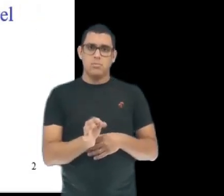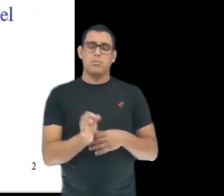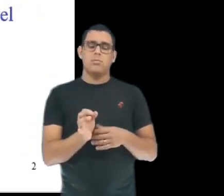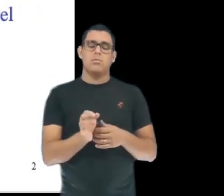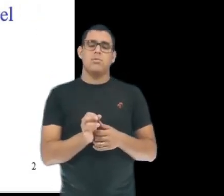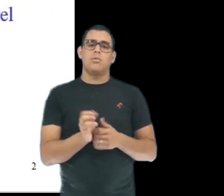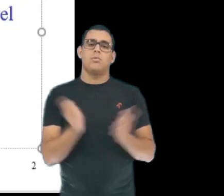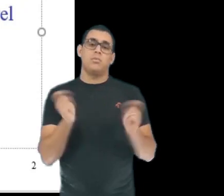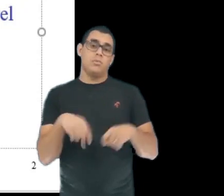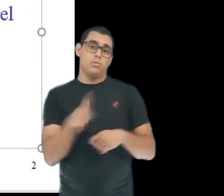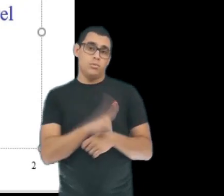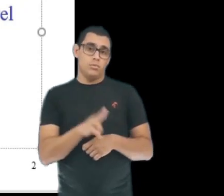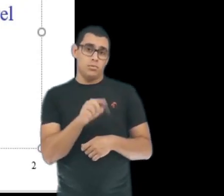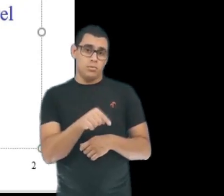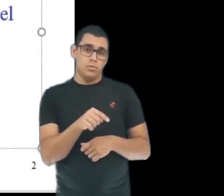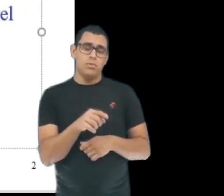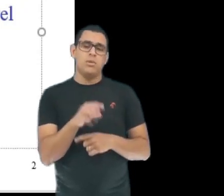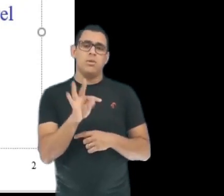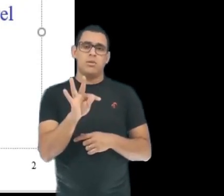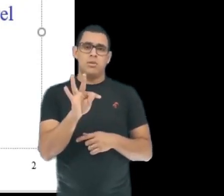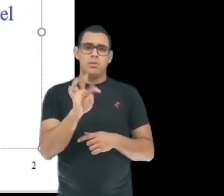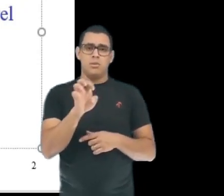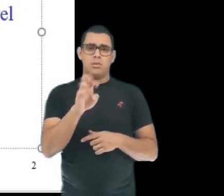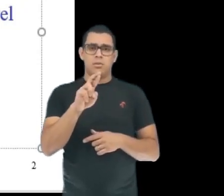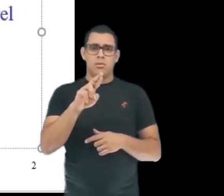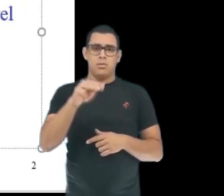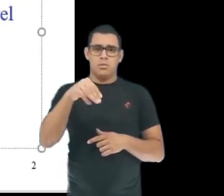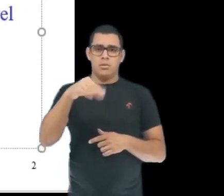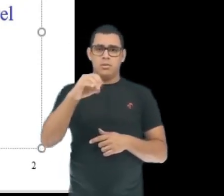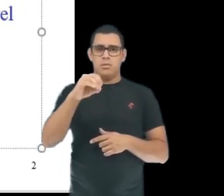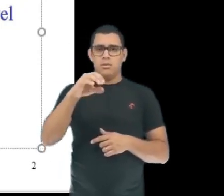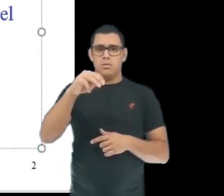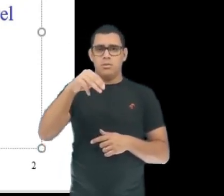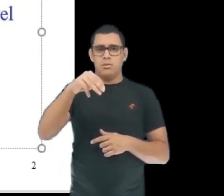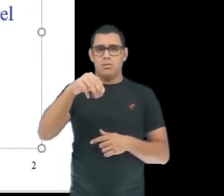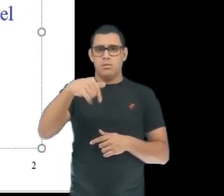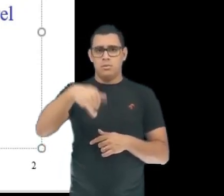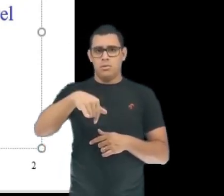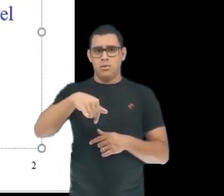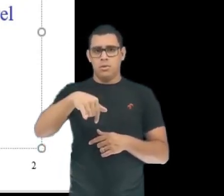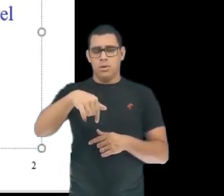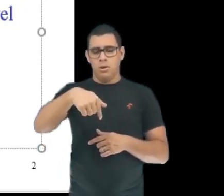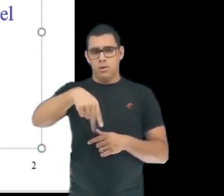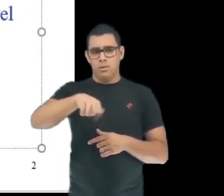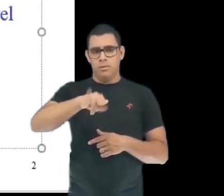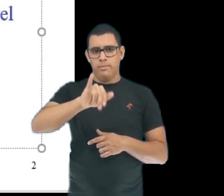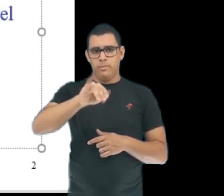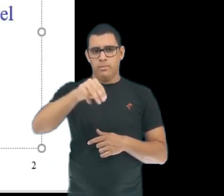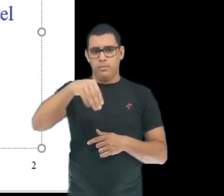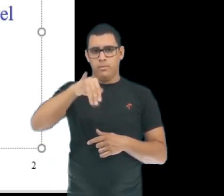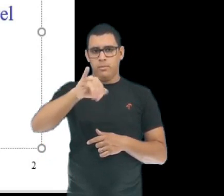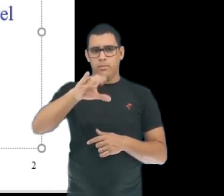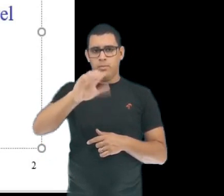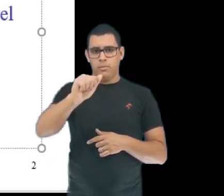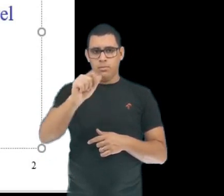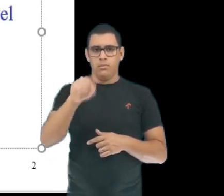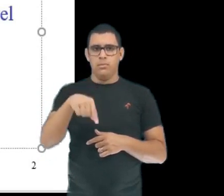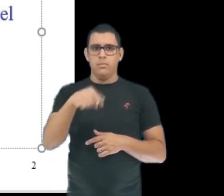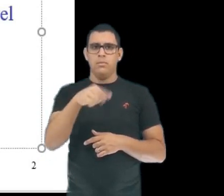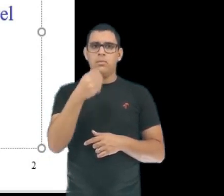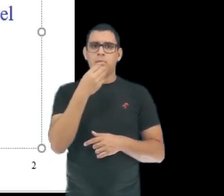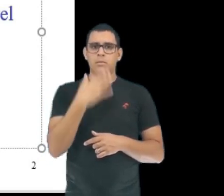tá certo? Então, a termoquímica, ela serve para a gente